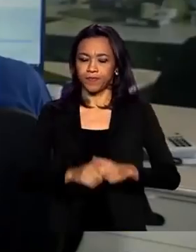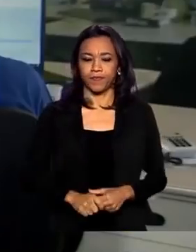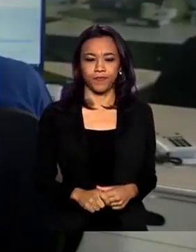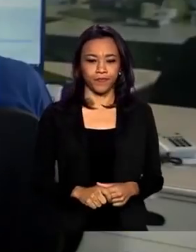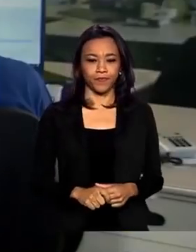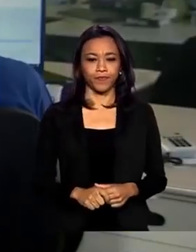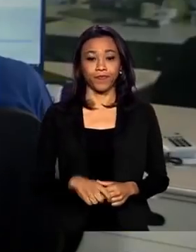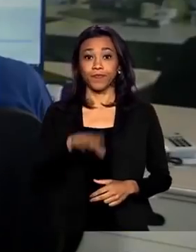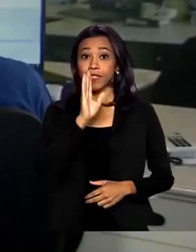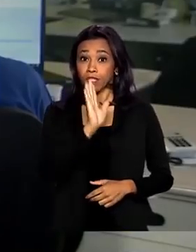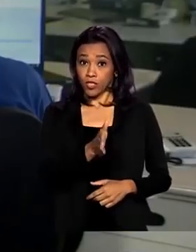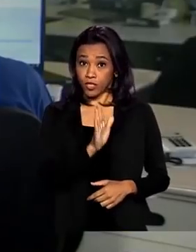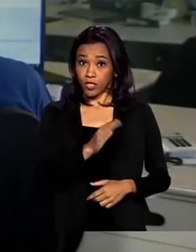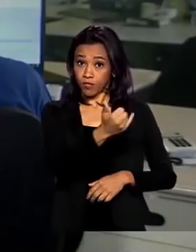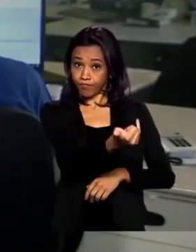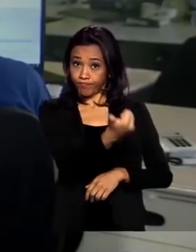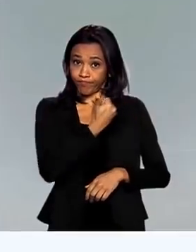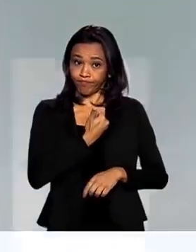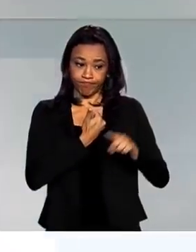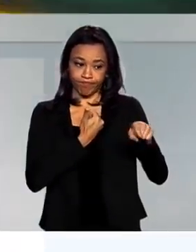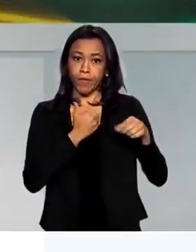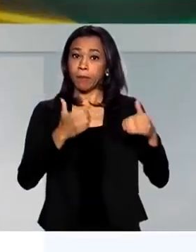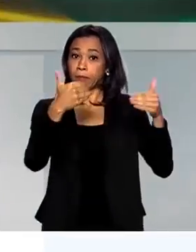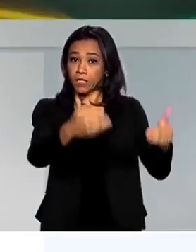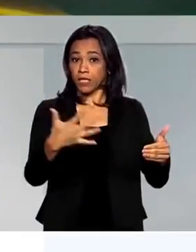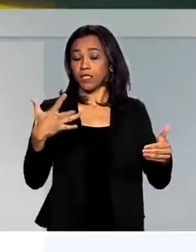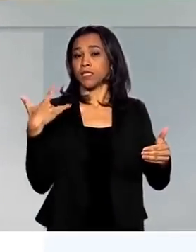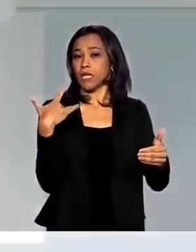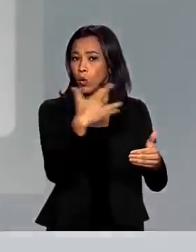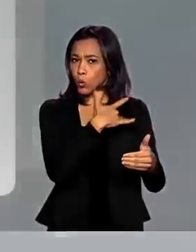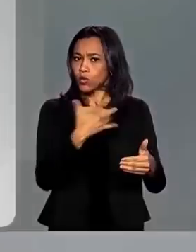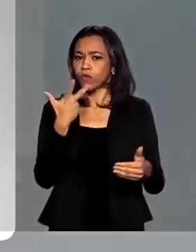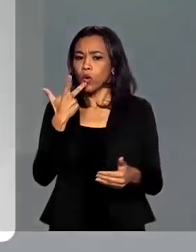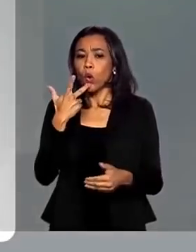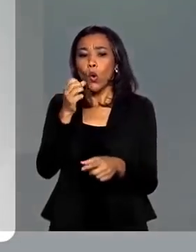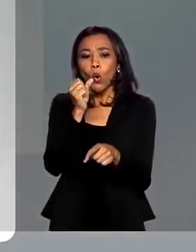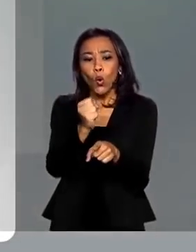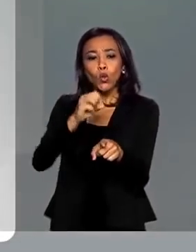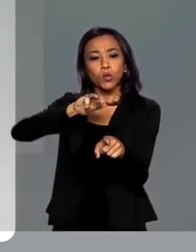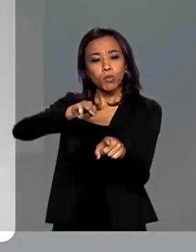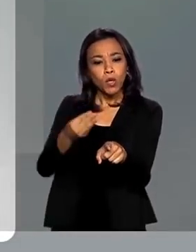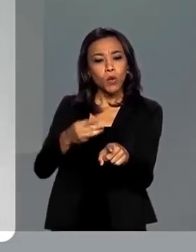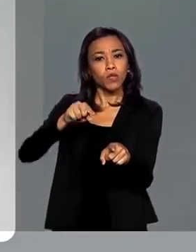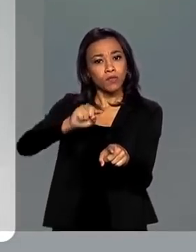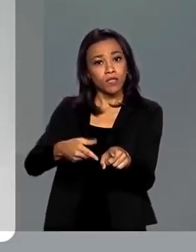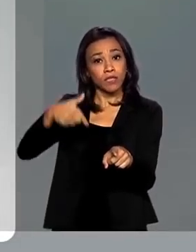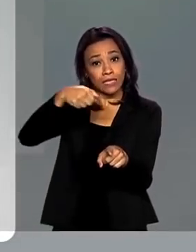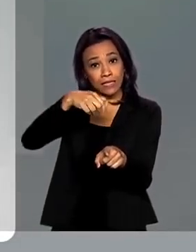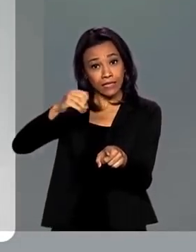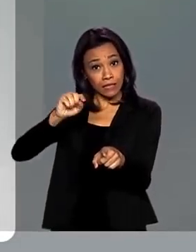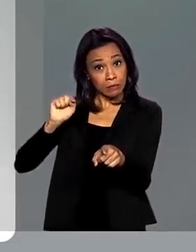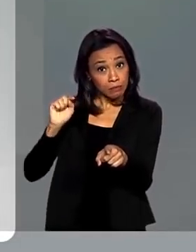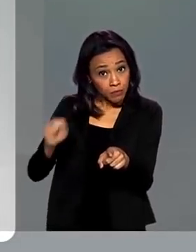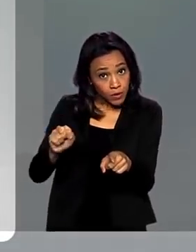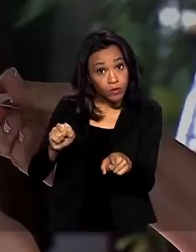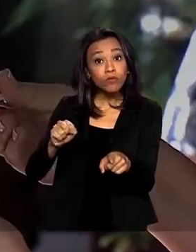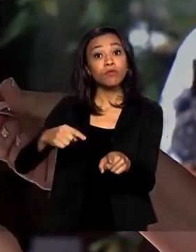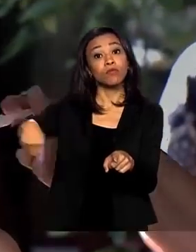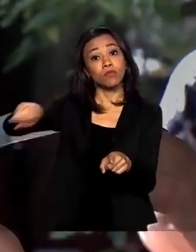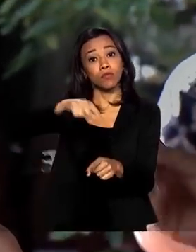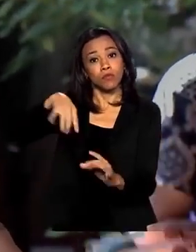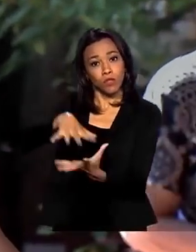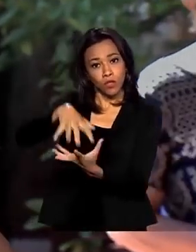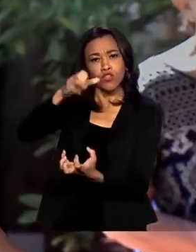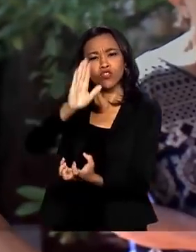De acordo com o Ministério da Saúde, mais de 8,7 milhões de idosos já se vacinaram contra a gripe.